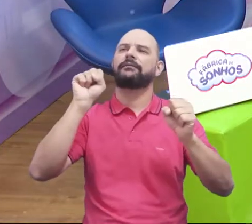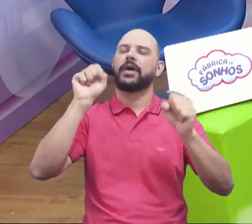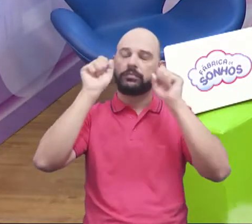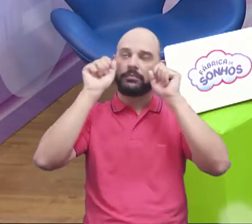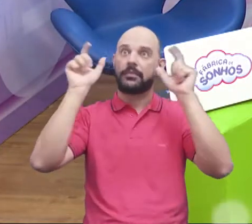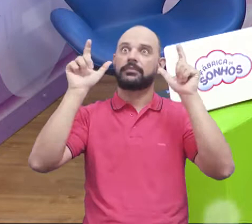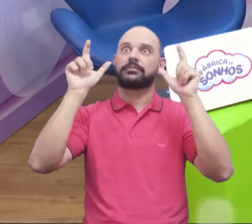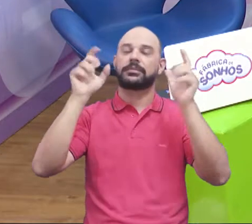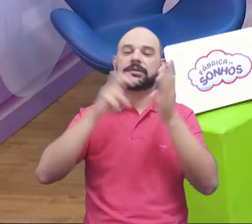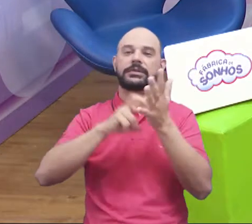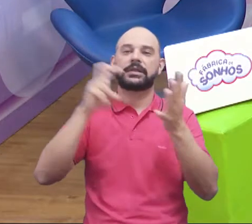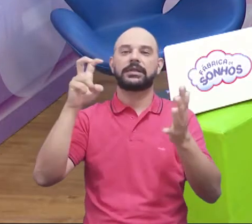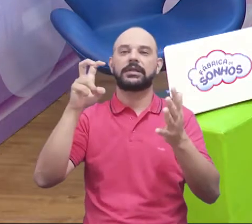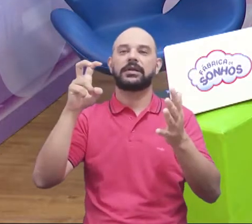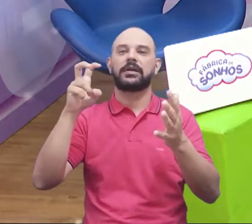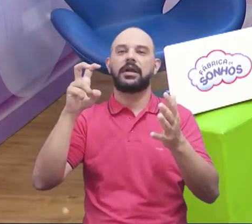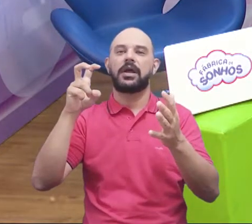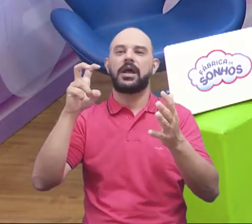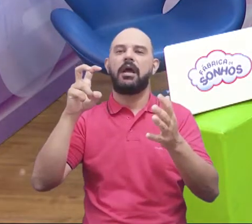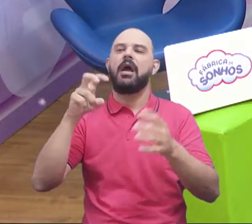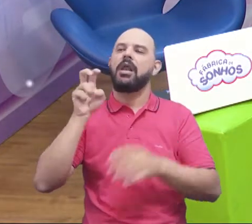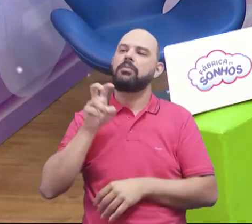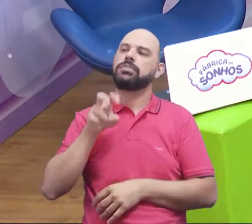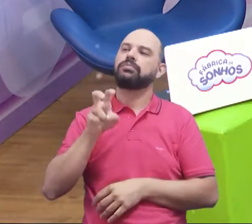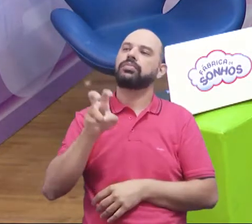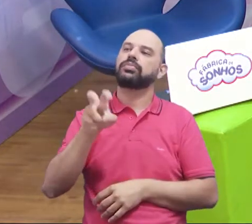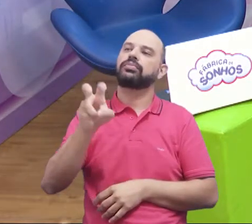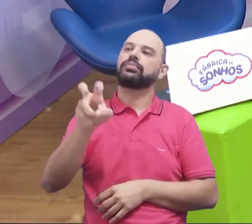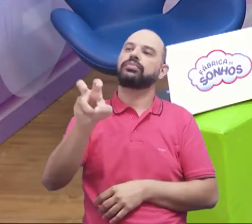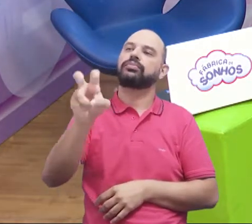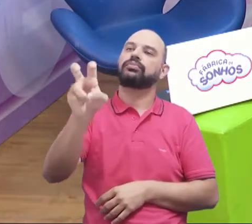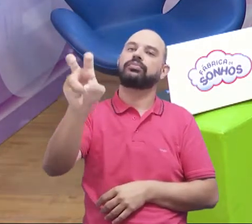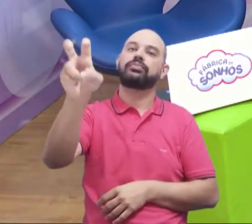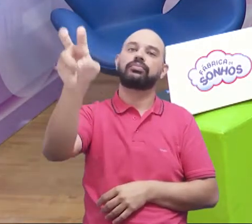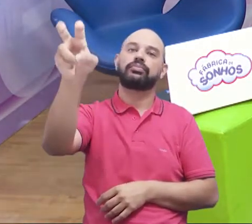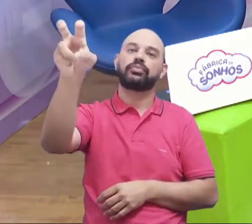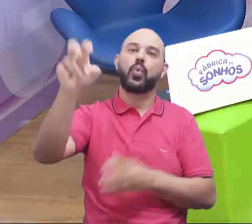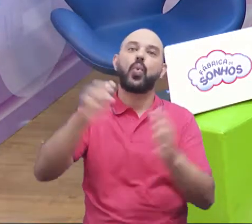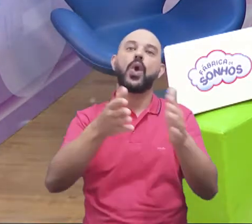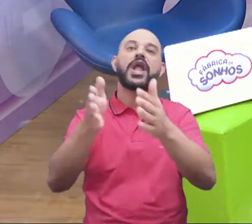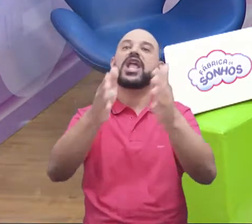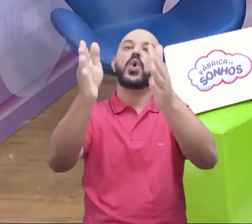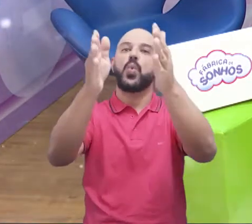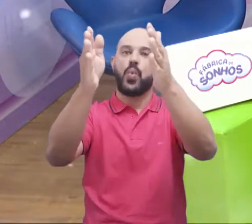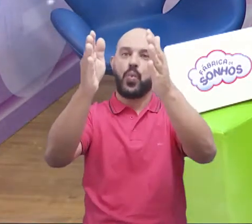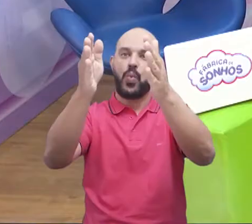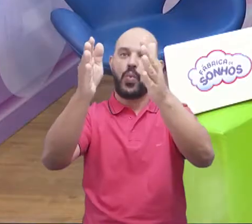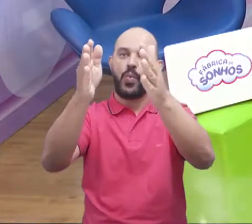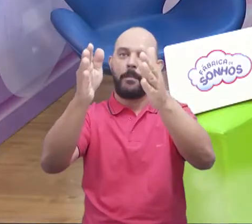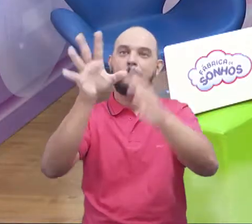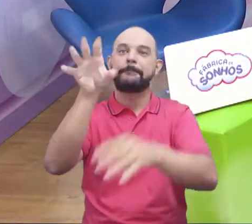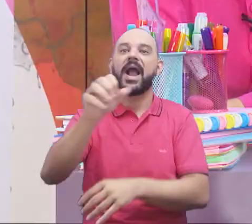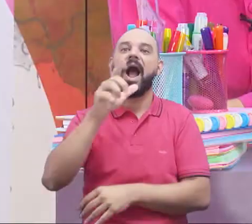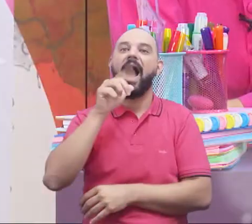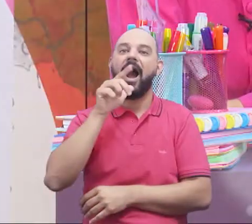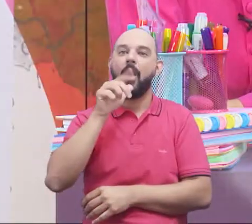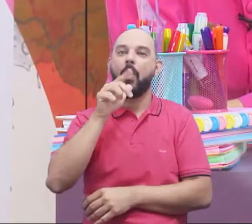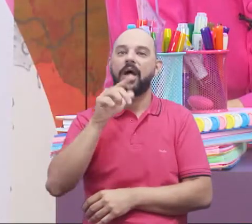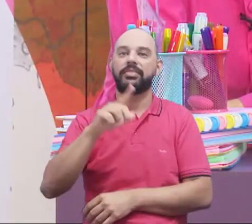cedo. E mesmo antes que o sol nascesse, ele já ia até o riacho fundo para pegar